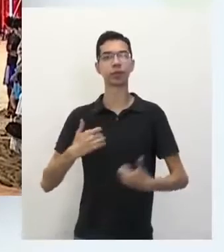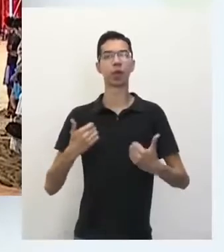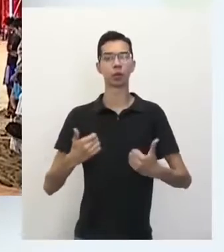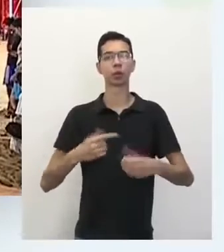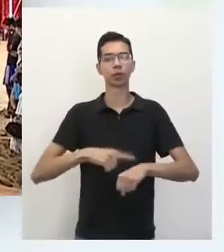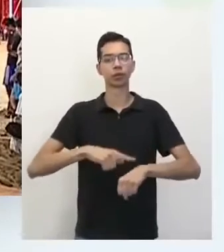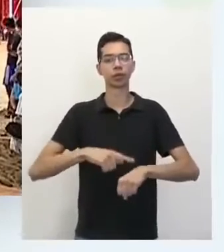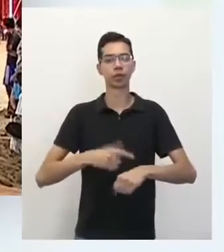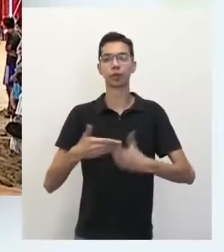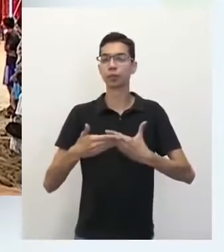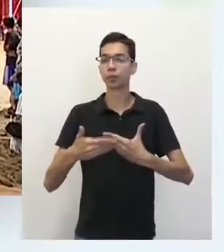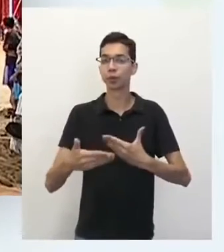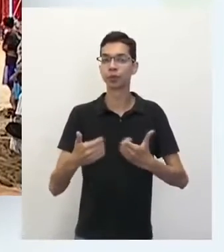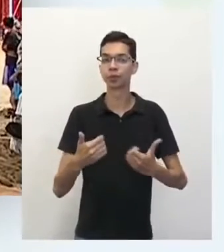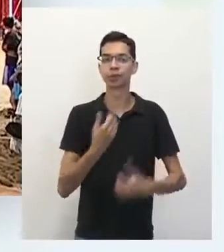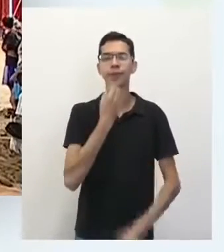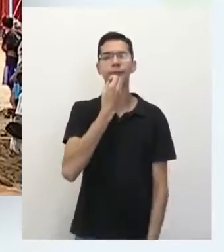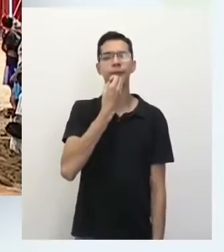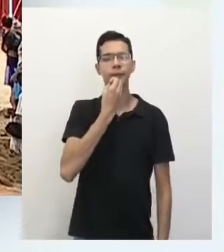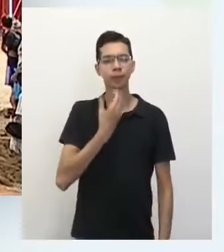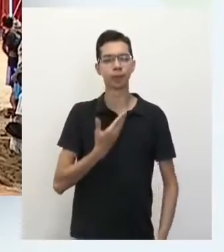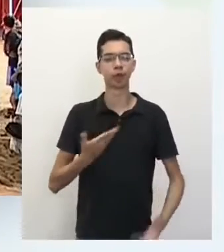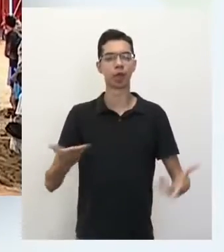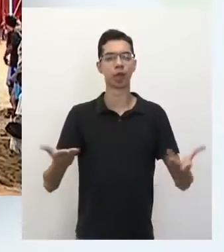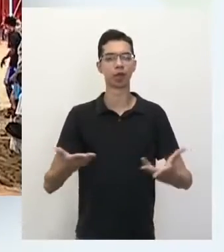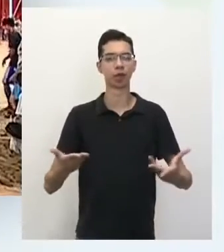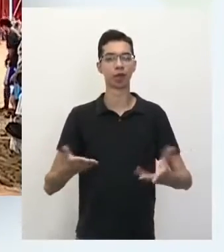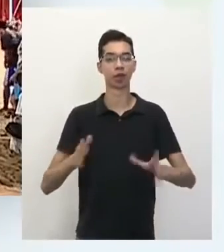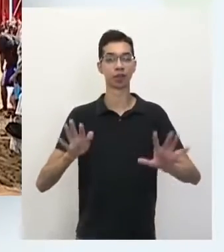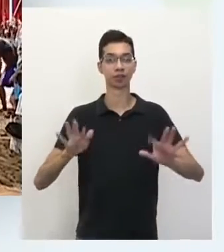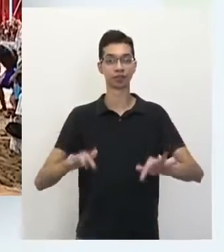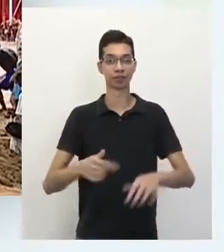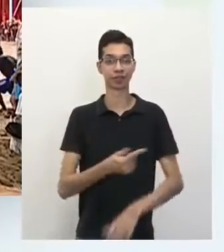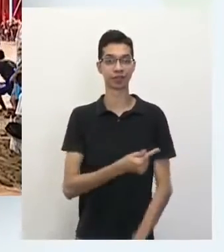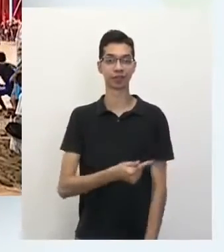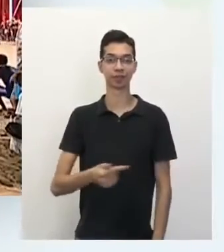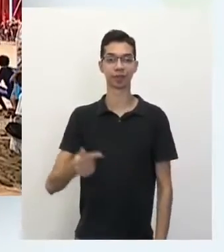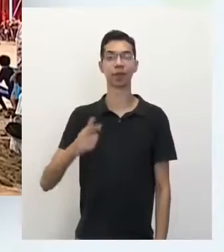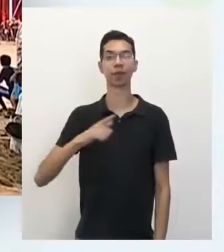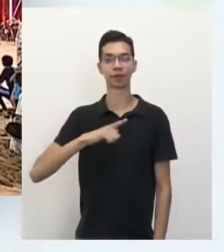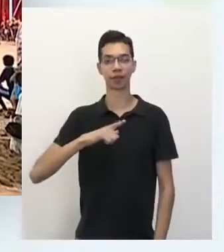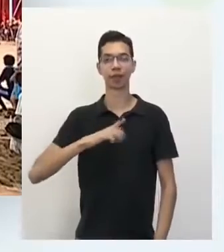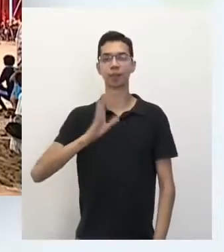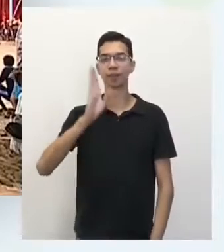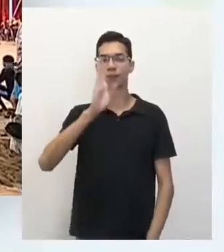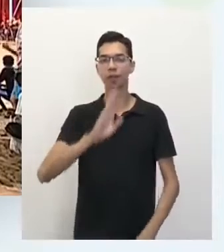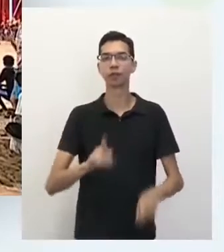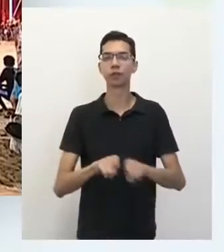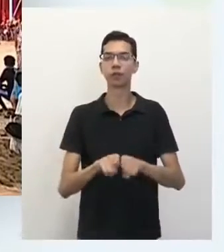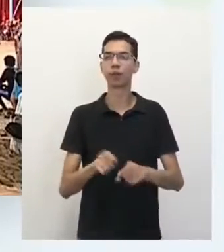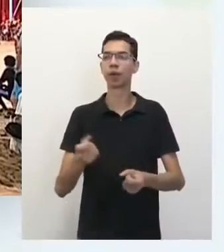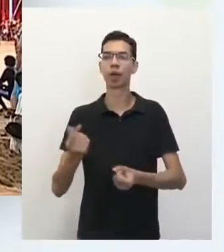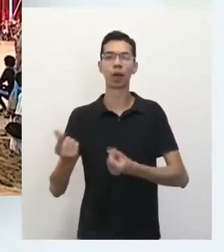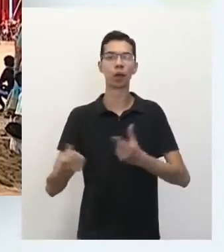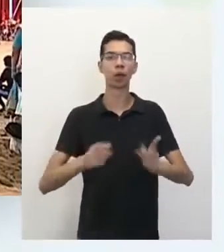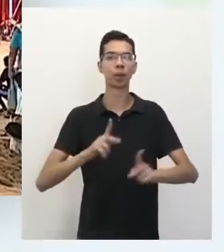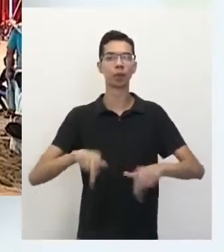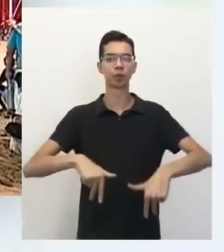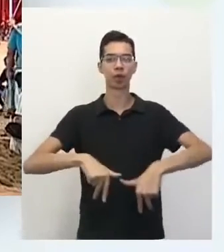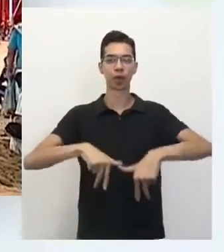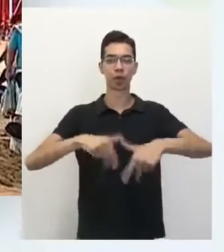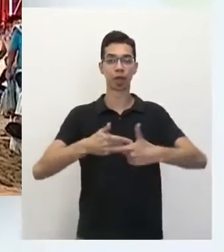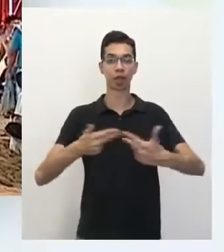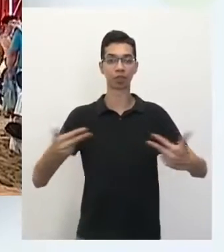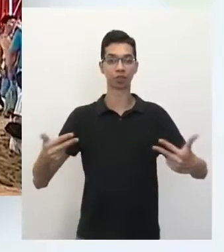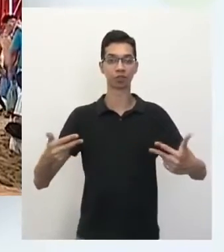parte e, olha, está empolgando o público. Neste final de semana, o Brasil, ou melhor, algumas etnias brasileiras, tiveram seus momentos de glória aqui na Arena